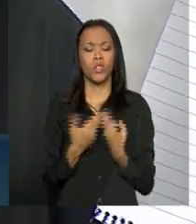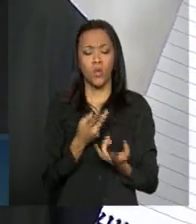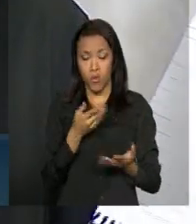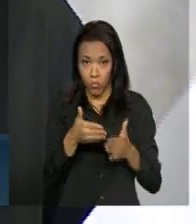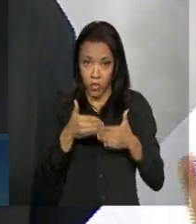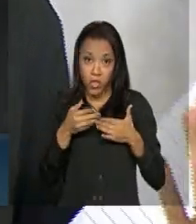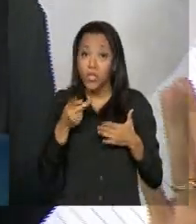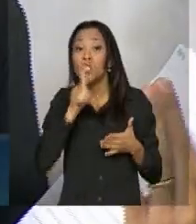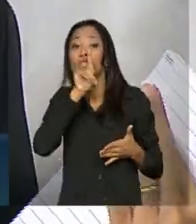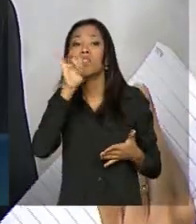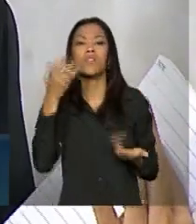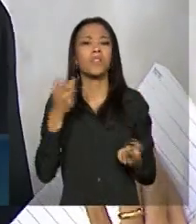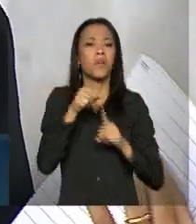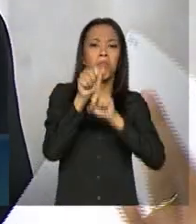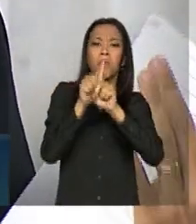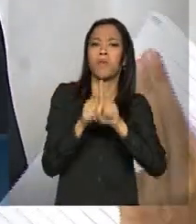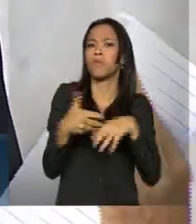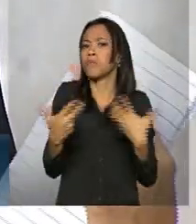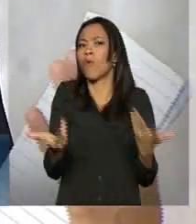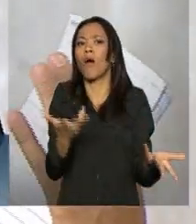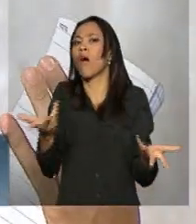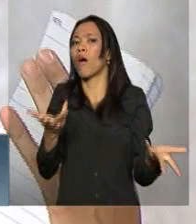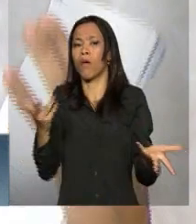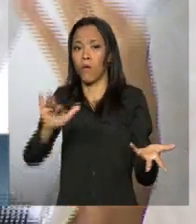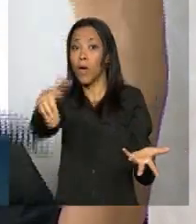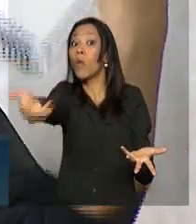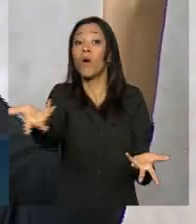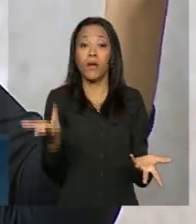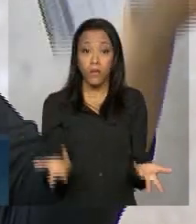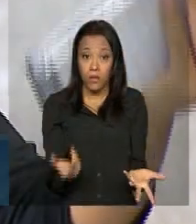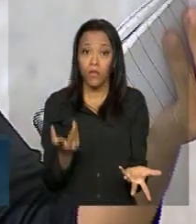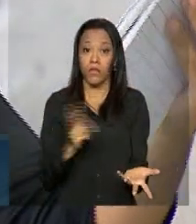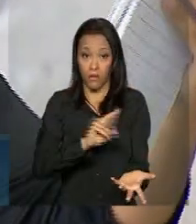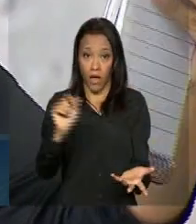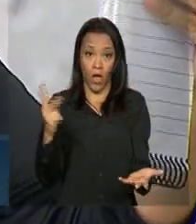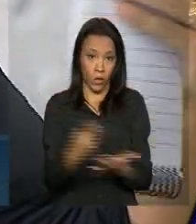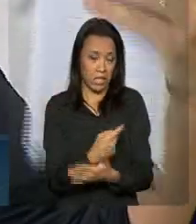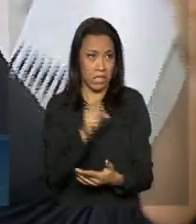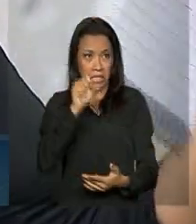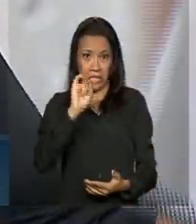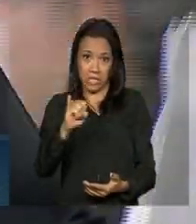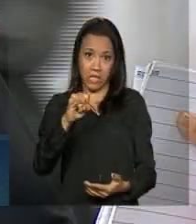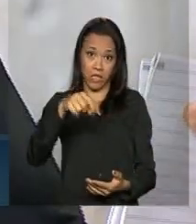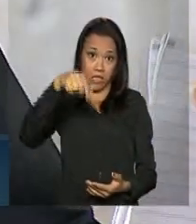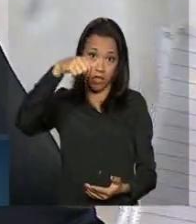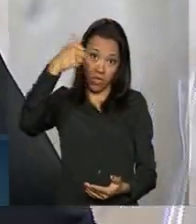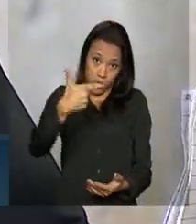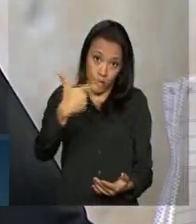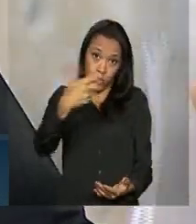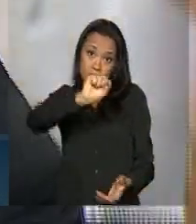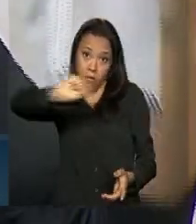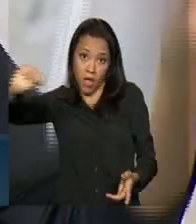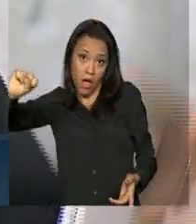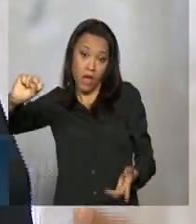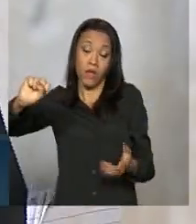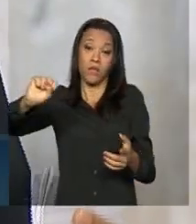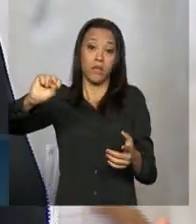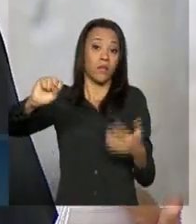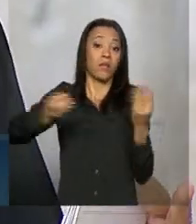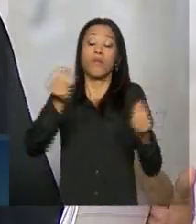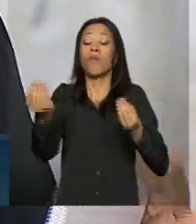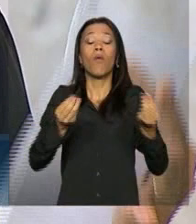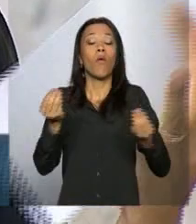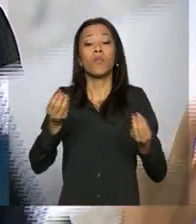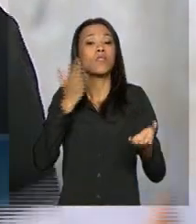isso pode sair, ser definido no segundo semestre ainda? Queria ver com o